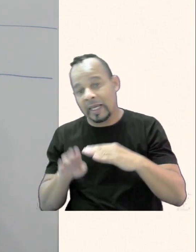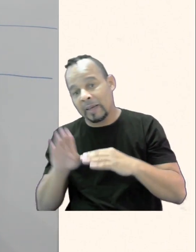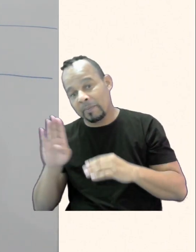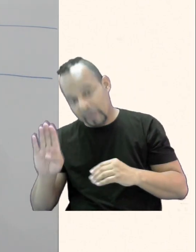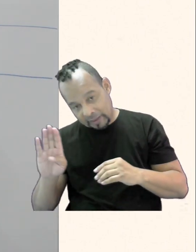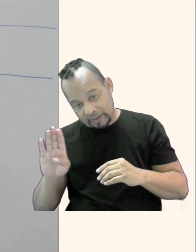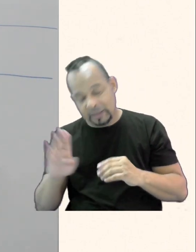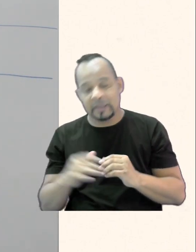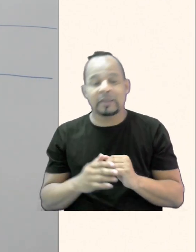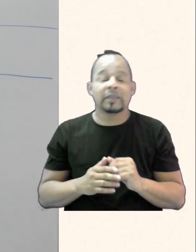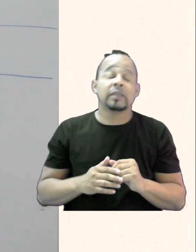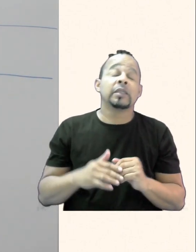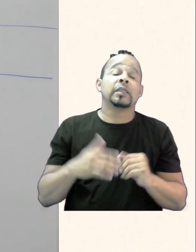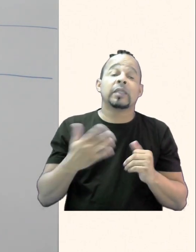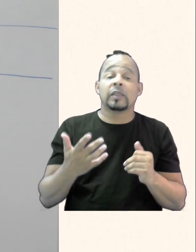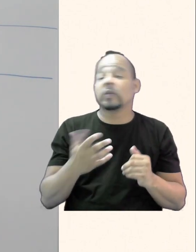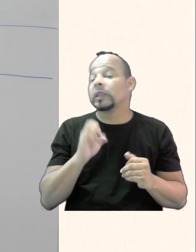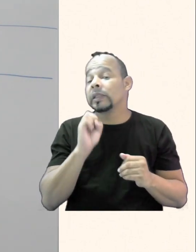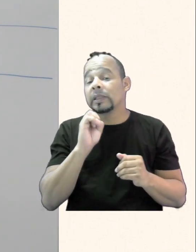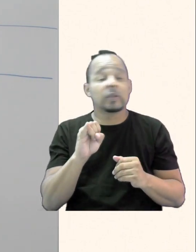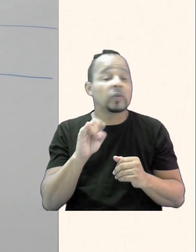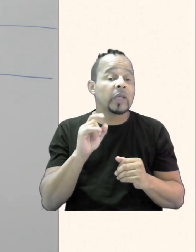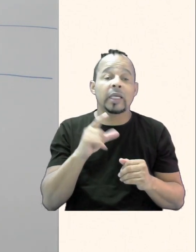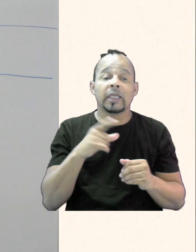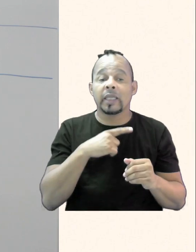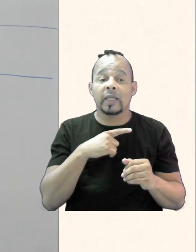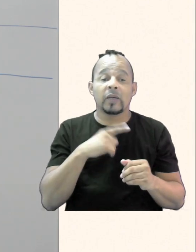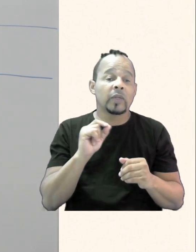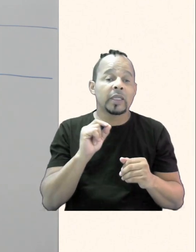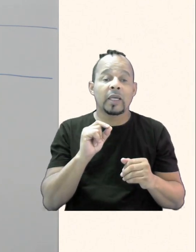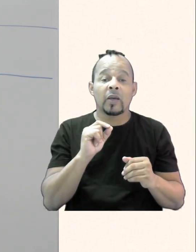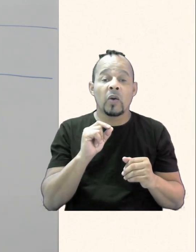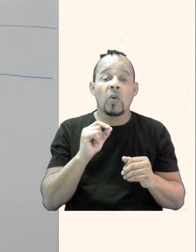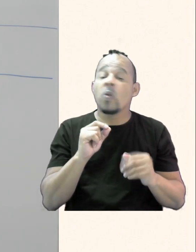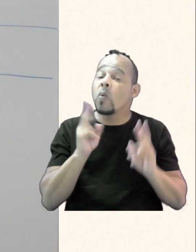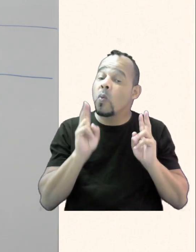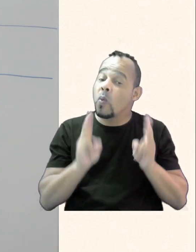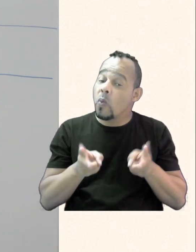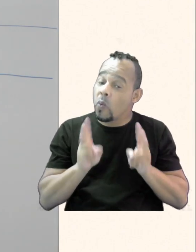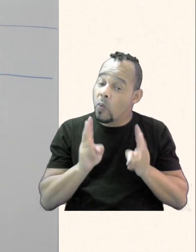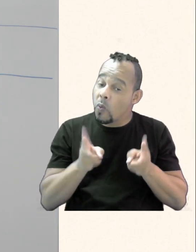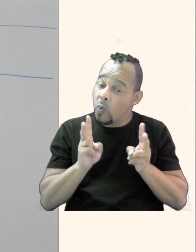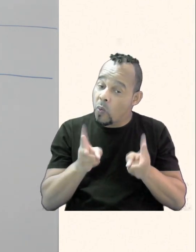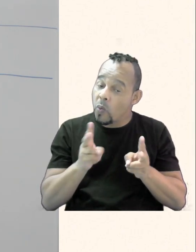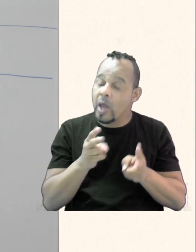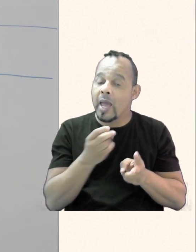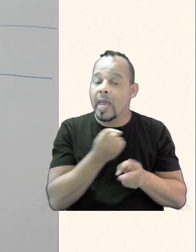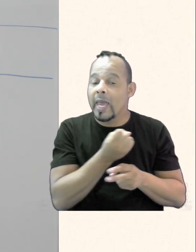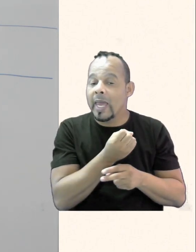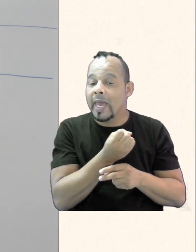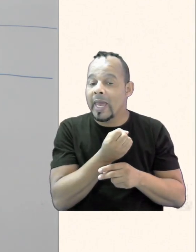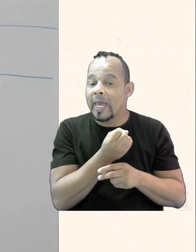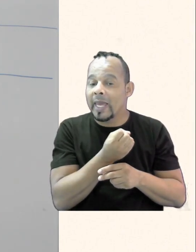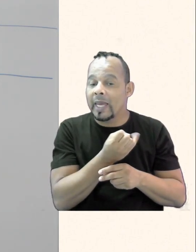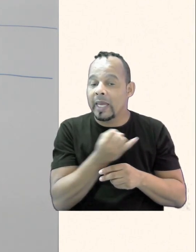em que se conserva a energia, não é isso? Então, o nome